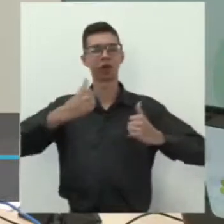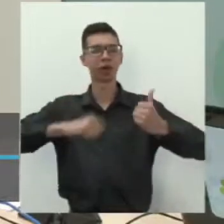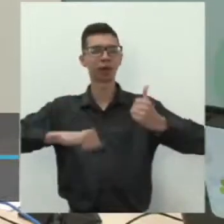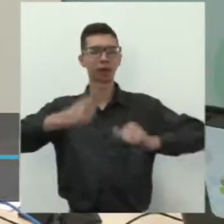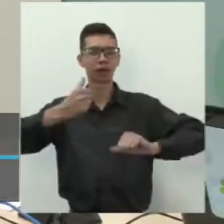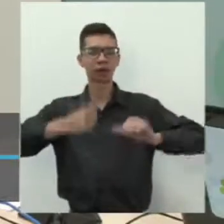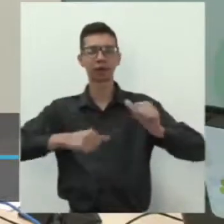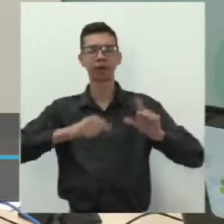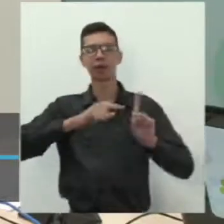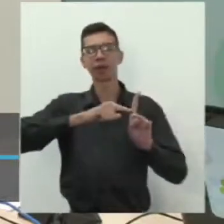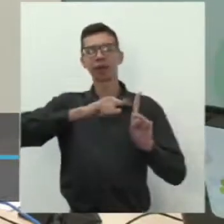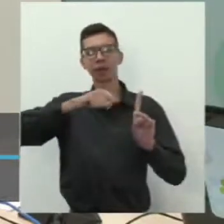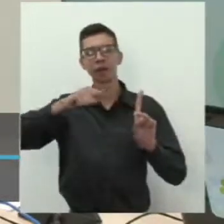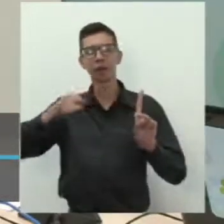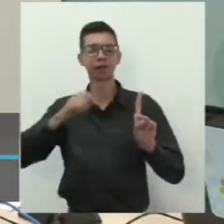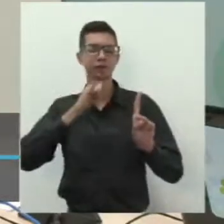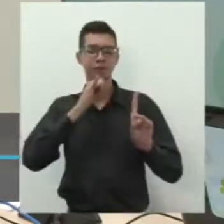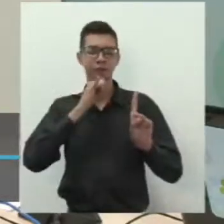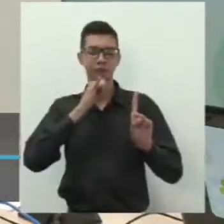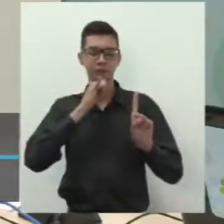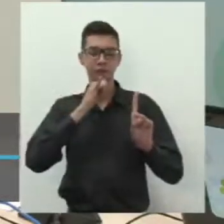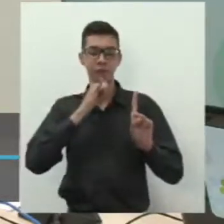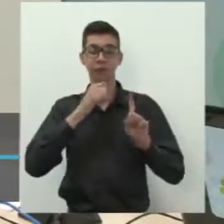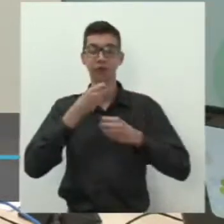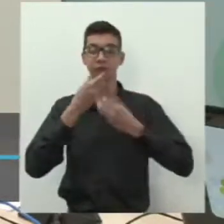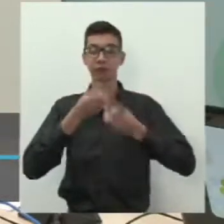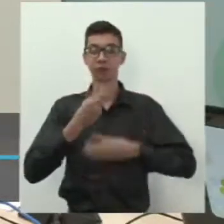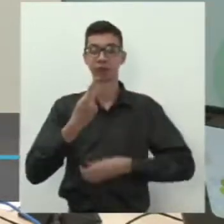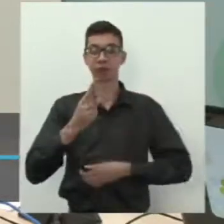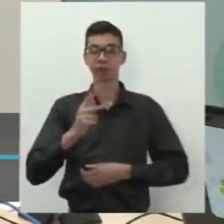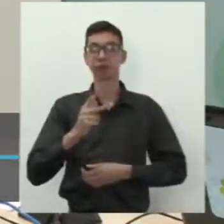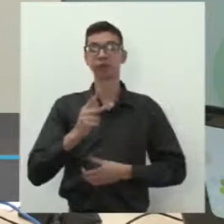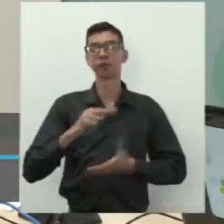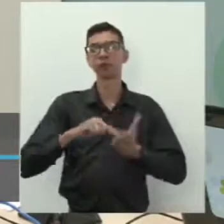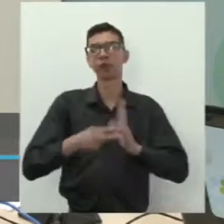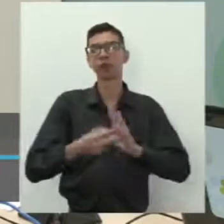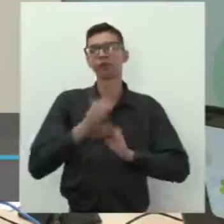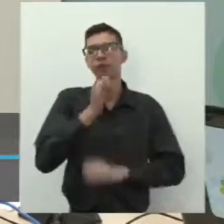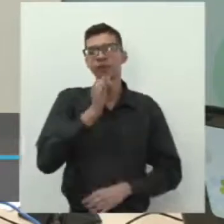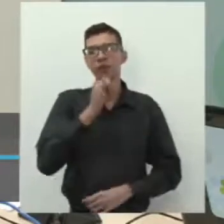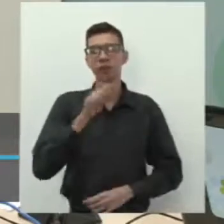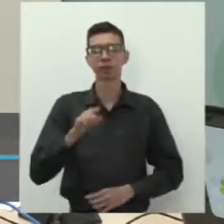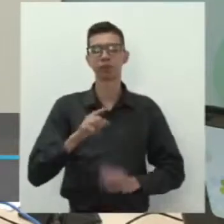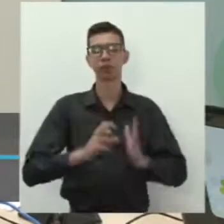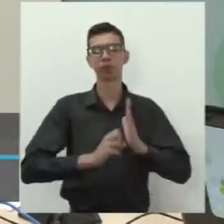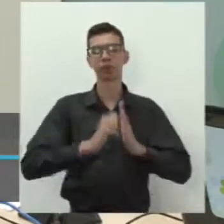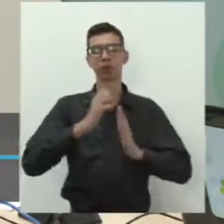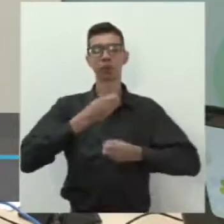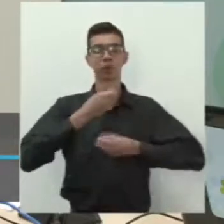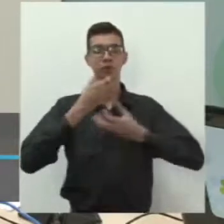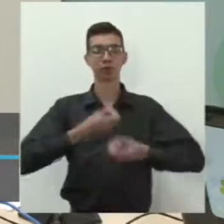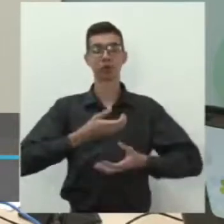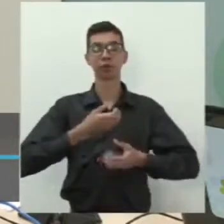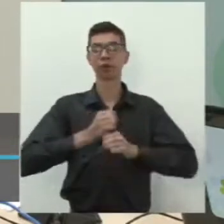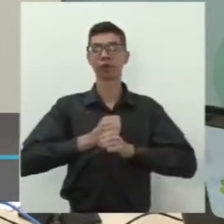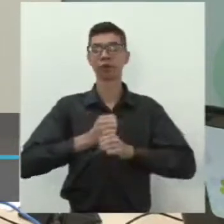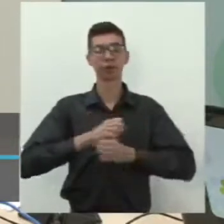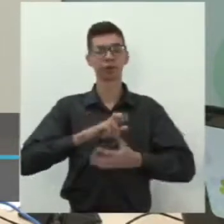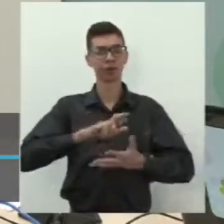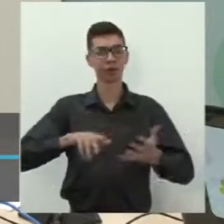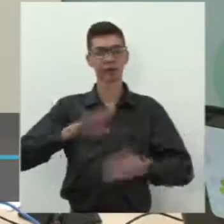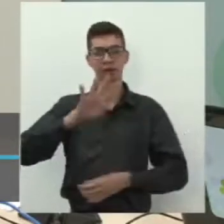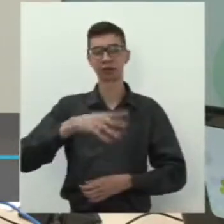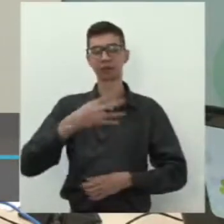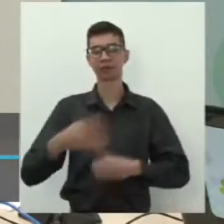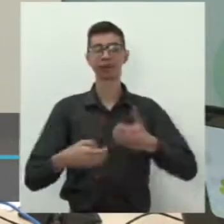estatísticas nele. Então, vamos supor que você tem uma série de dados lá, de vários anos, uma planilha grande, e você quer